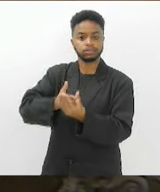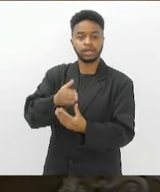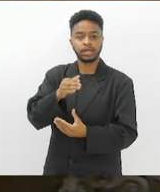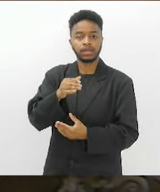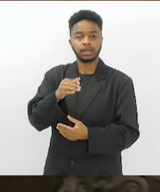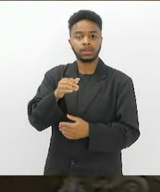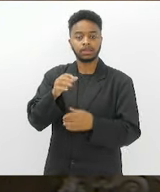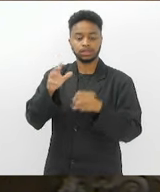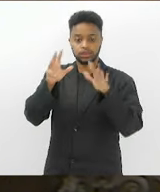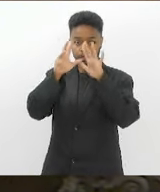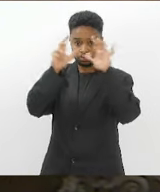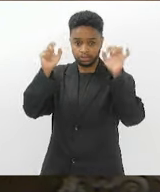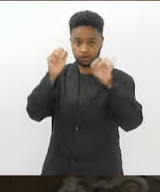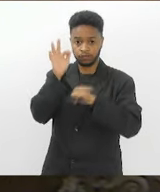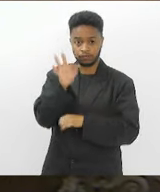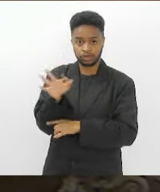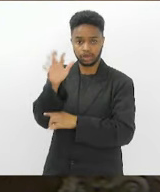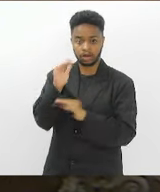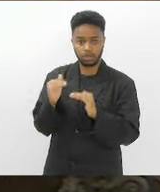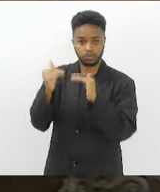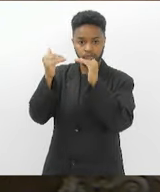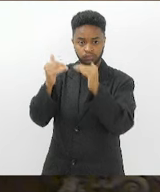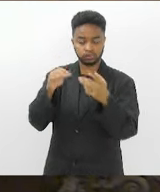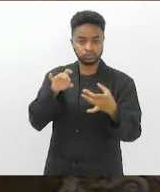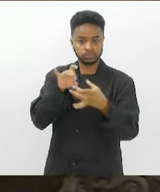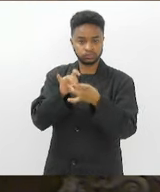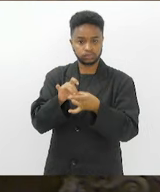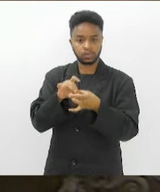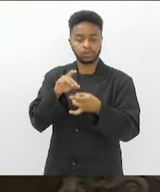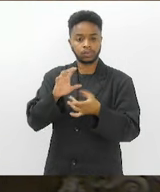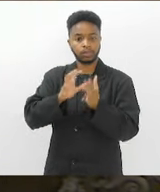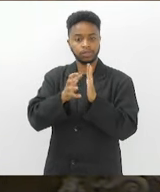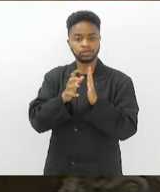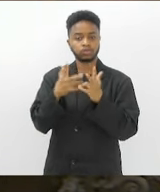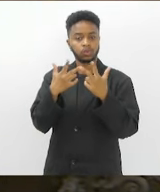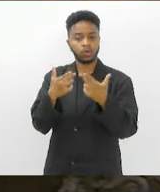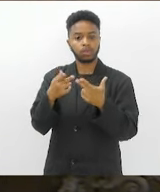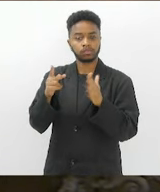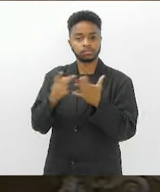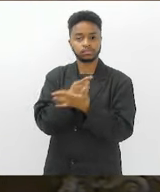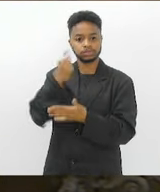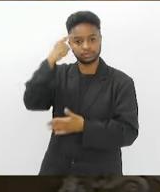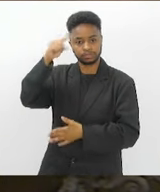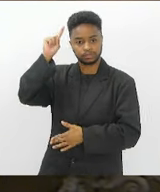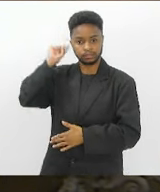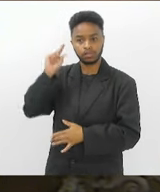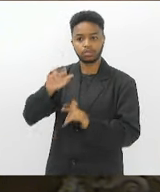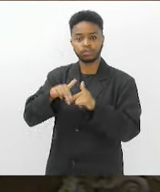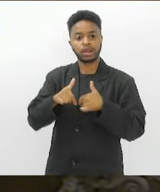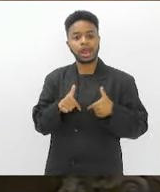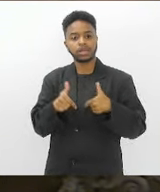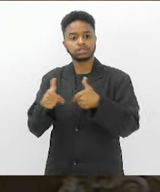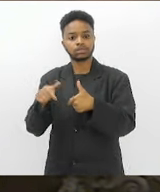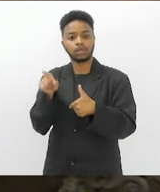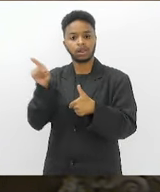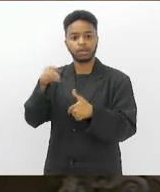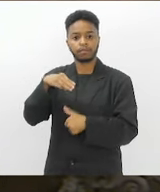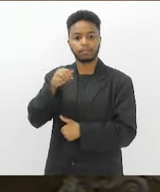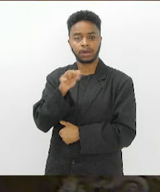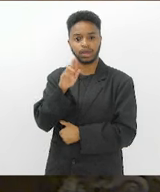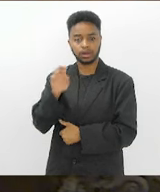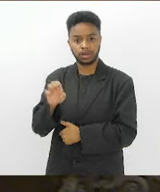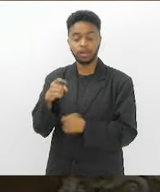timbrado junto com o partido político, como ocorreu na semana passada, por conta de operações na Maré. O Correio da